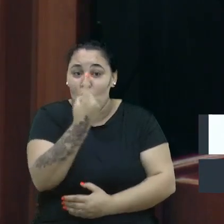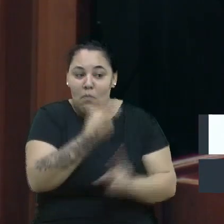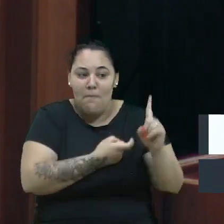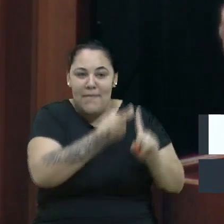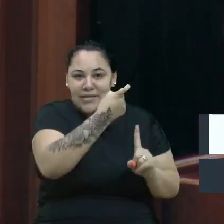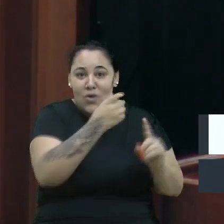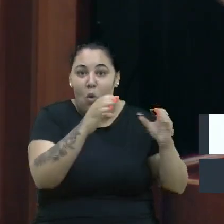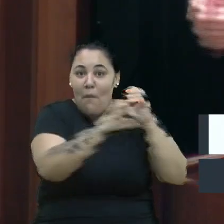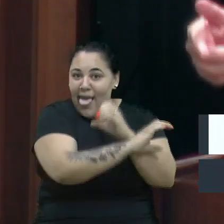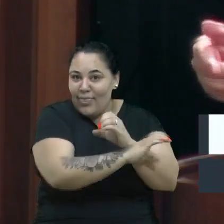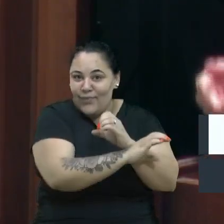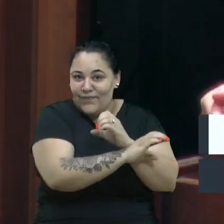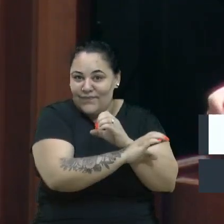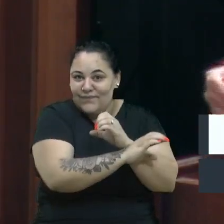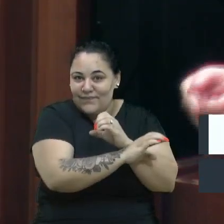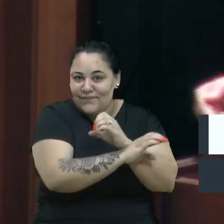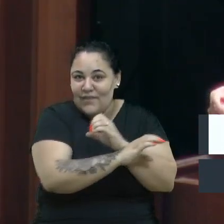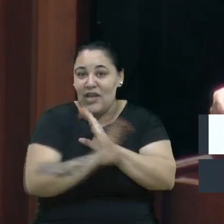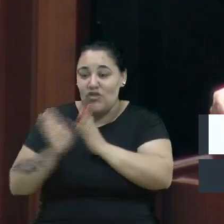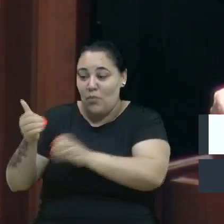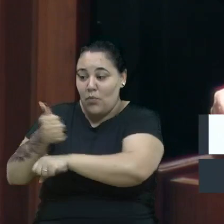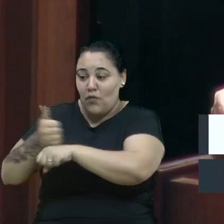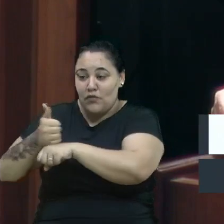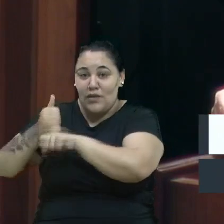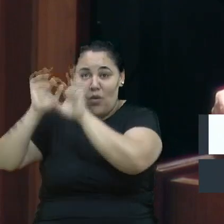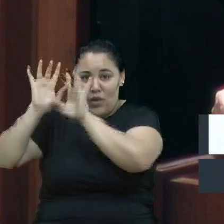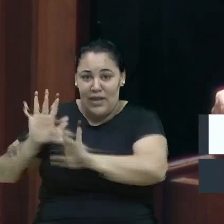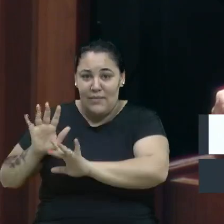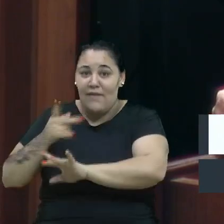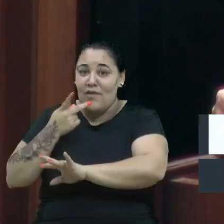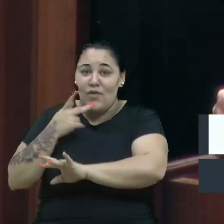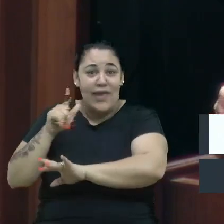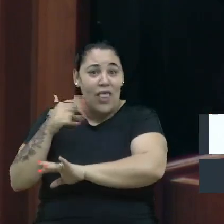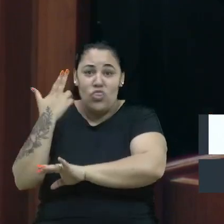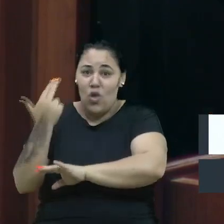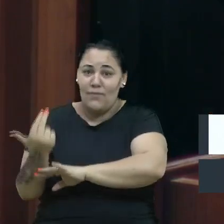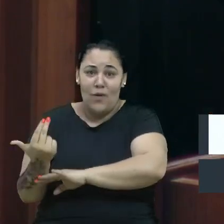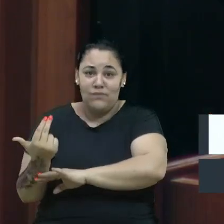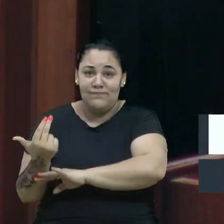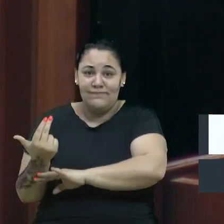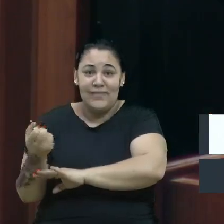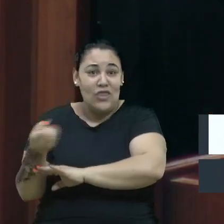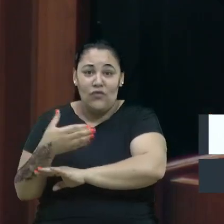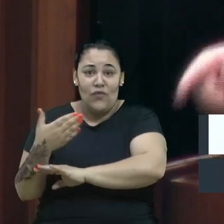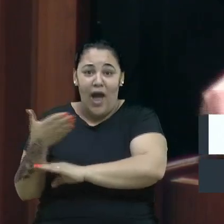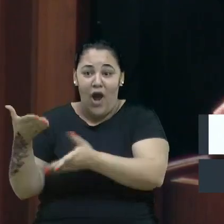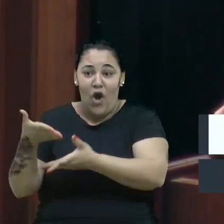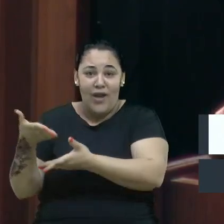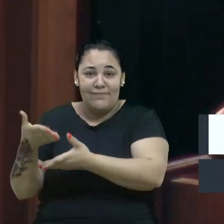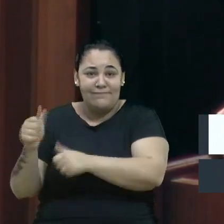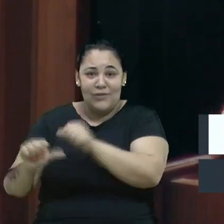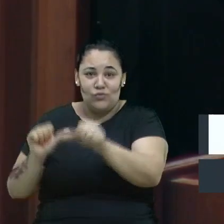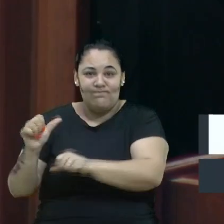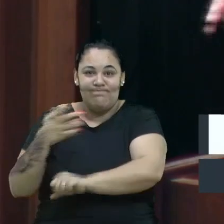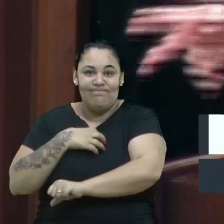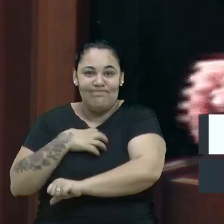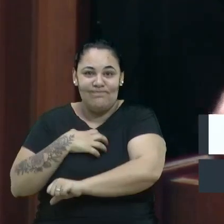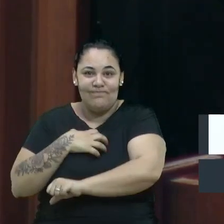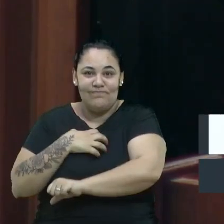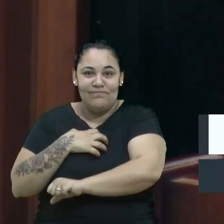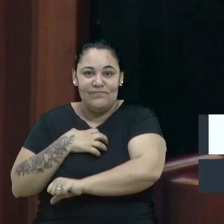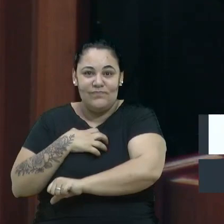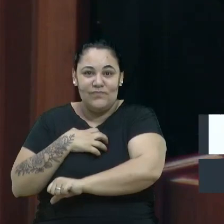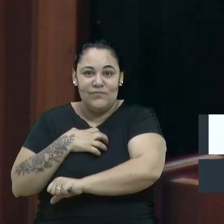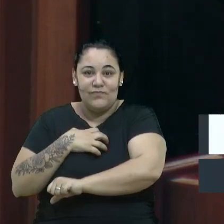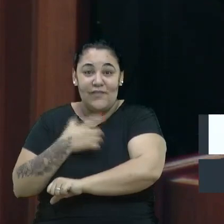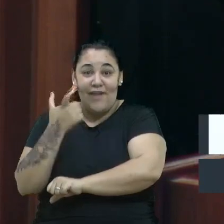e já os meteorologistas dizem que isso será o novo normal. Então, nós vamos começar a presenciar enchentes de 2 em 2